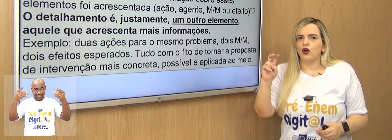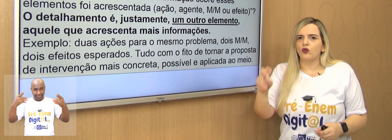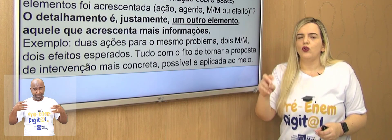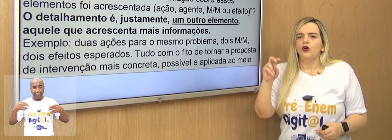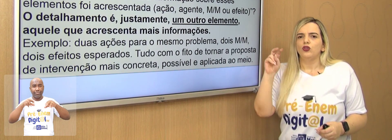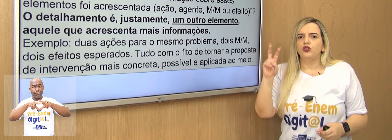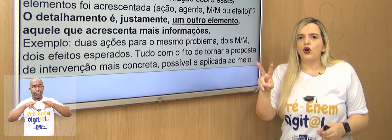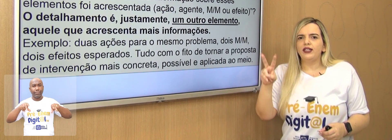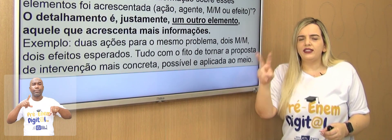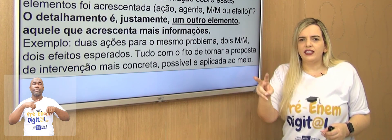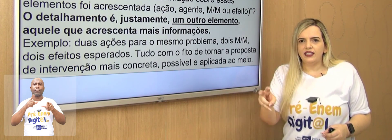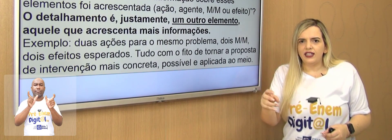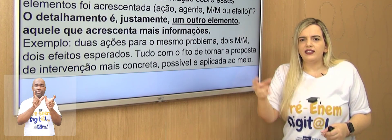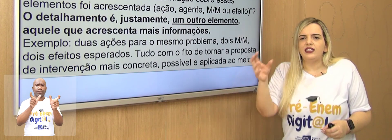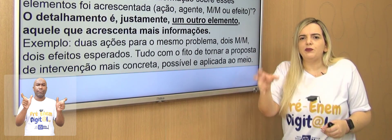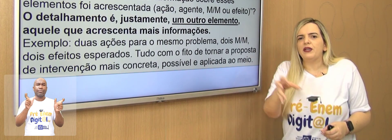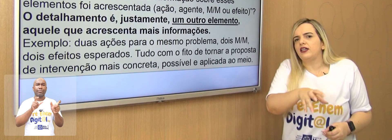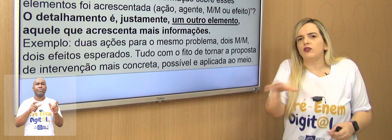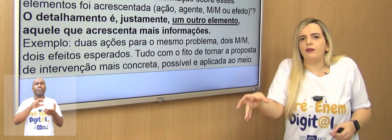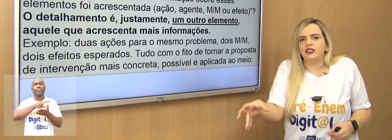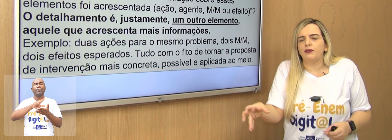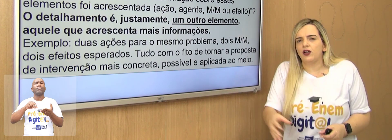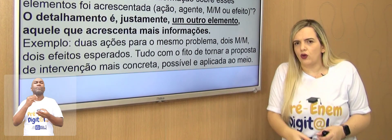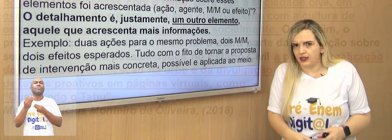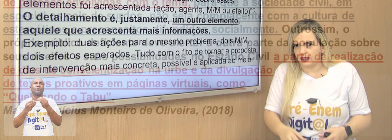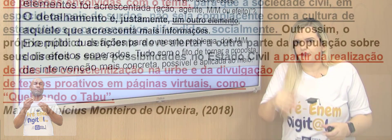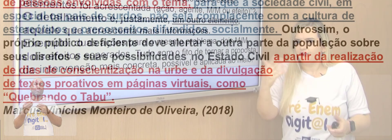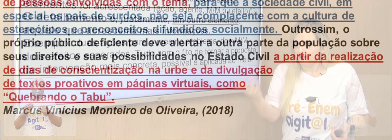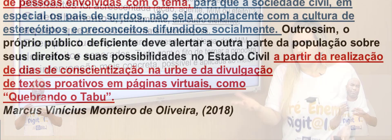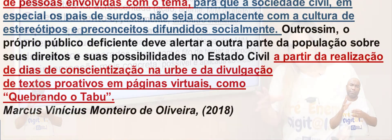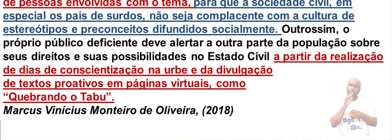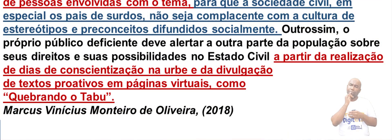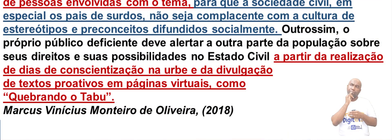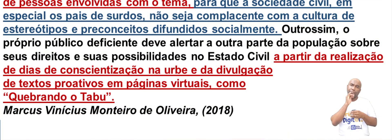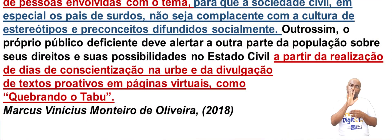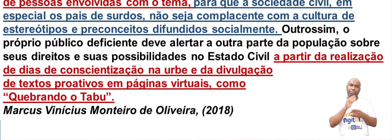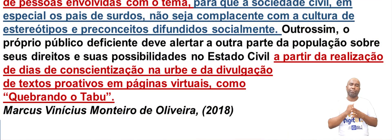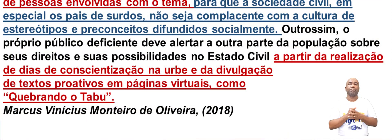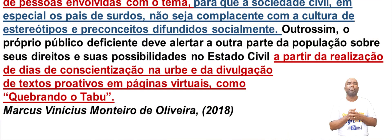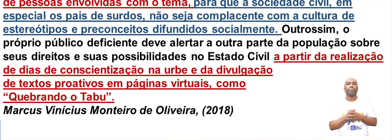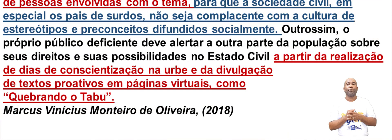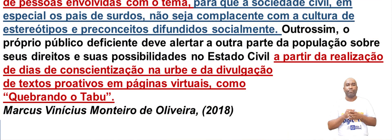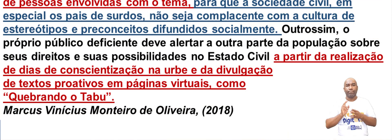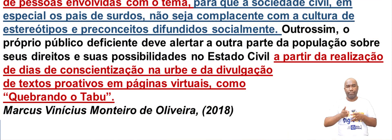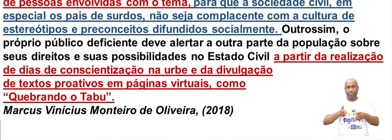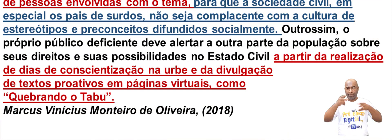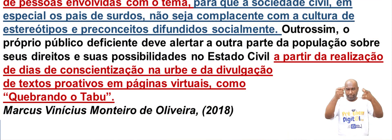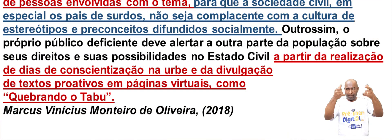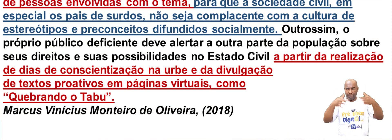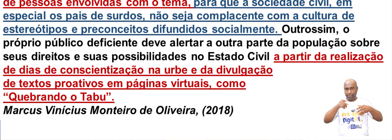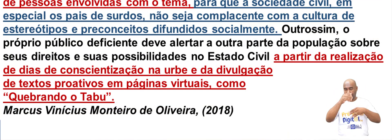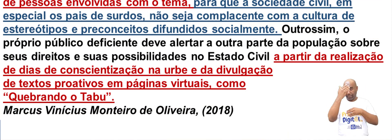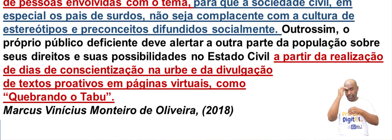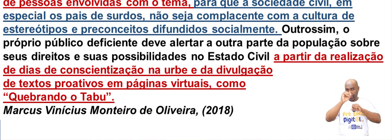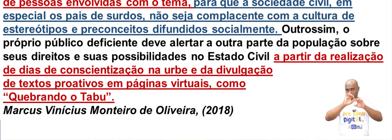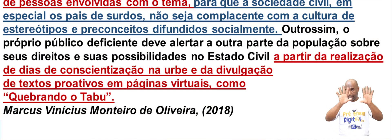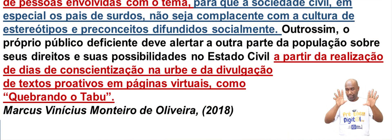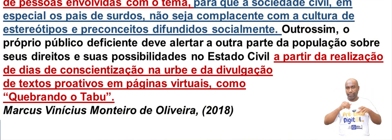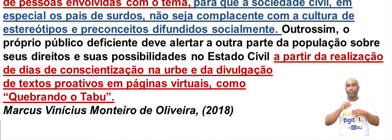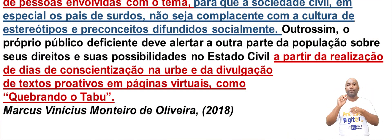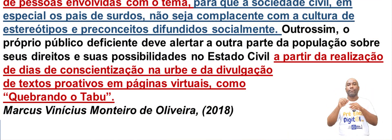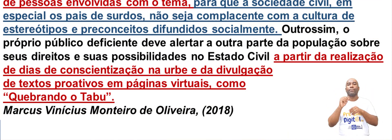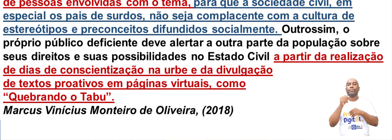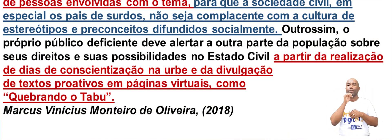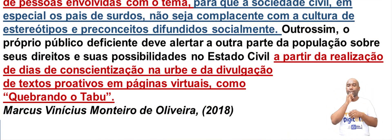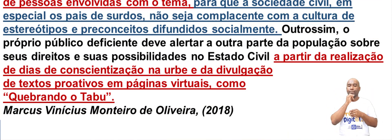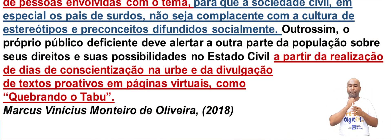quando eu coloco dois itens explicando a mesma coisa, mais ou menos. Vamos dar continuidade, você vai entender um pouco